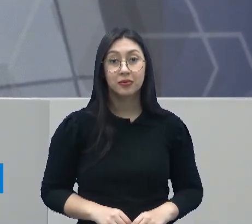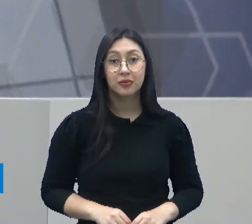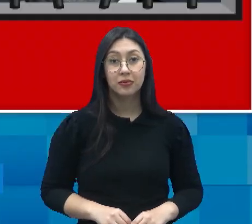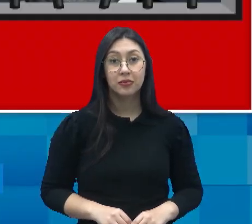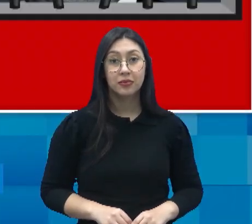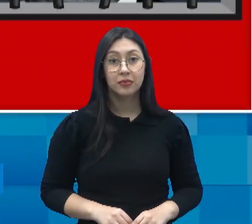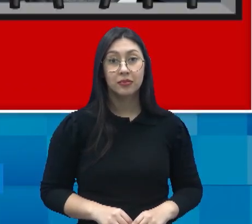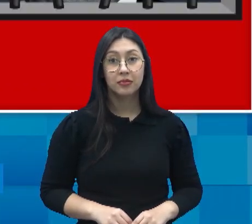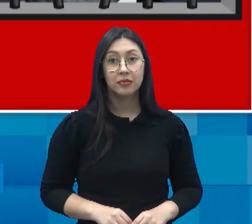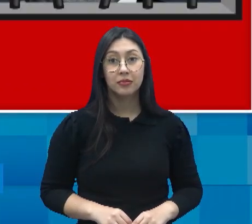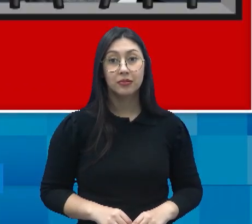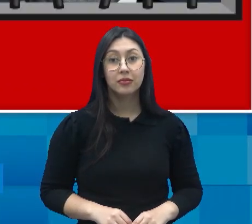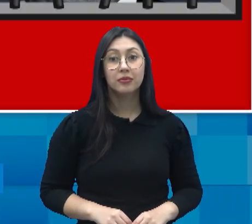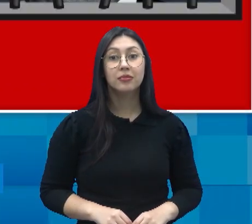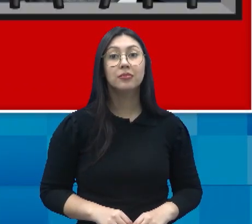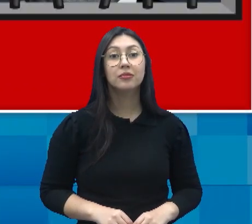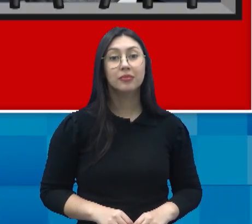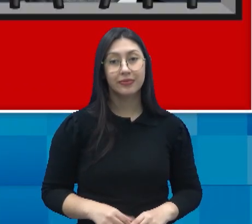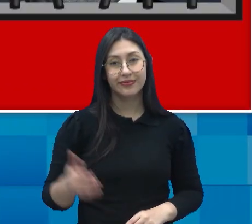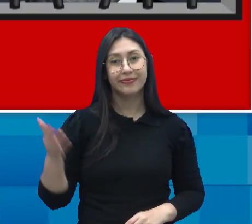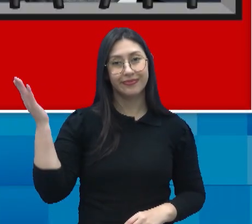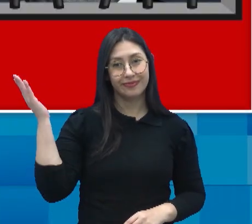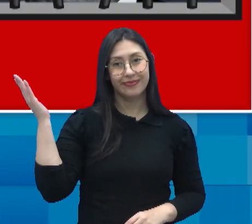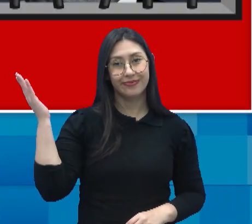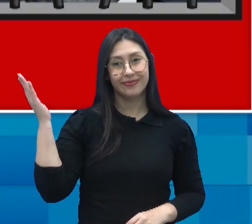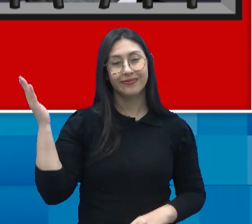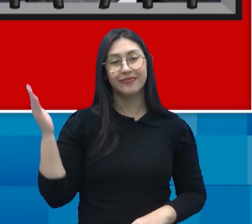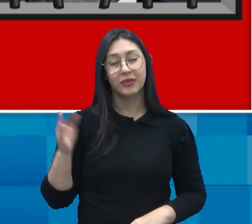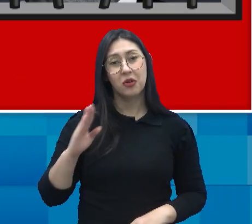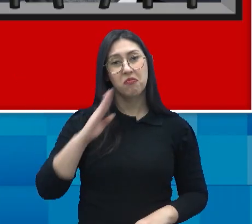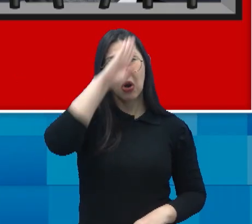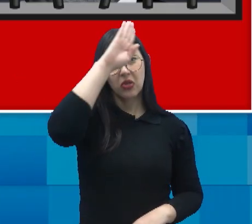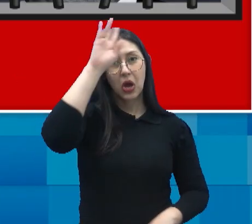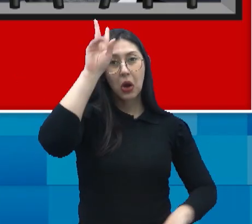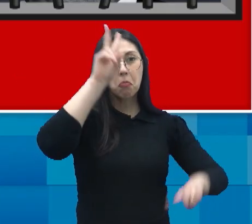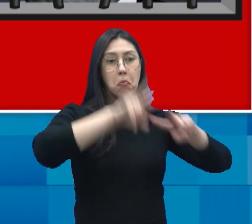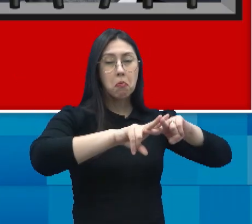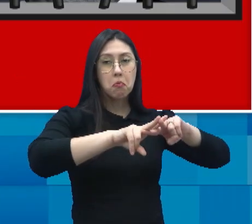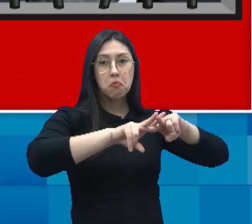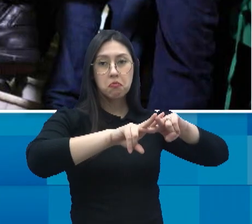Tá, acho que, por favor, aí. Bolsonaro preso.